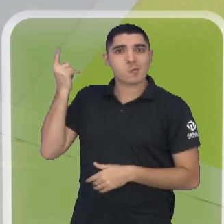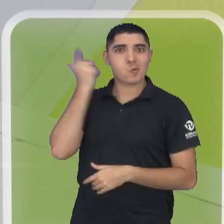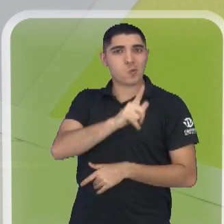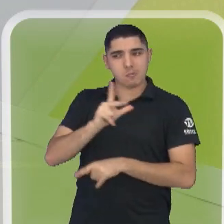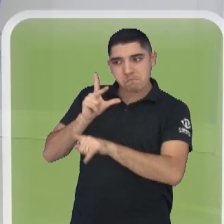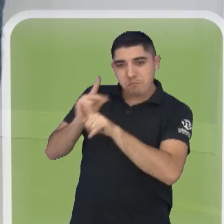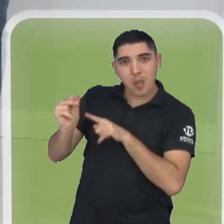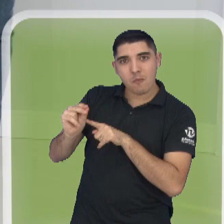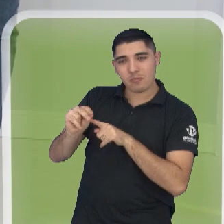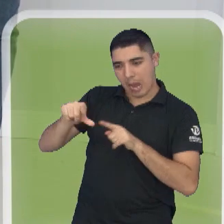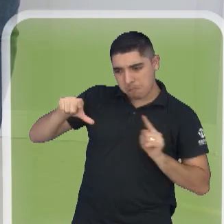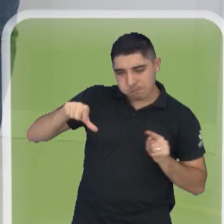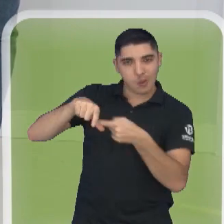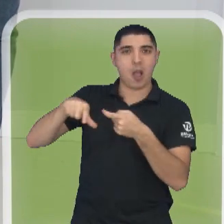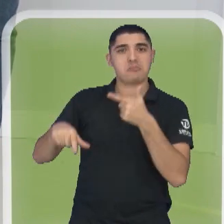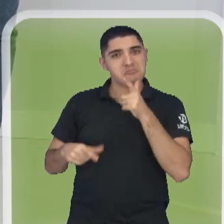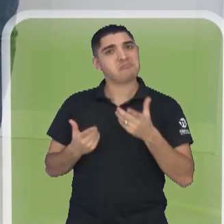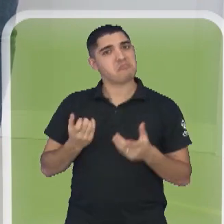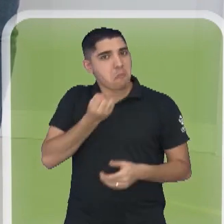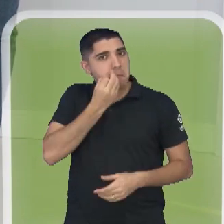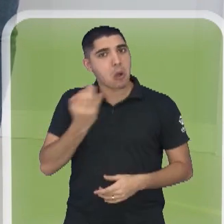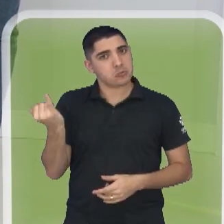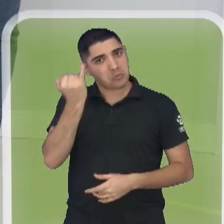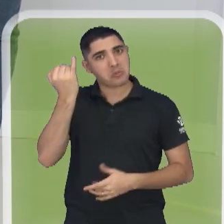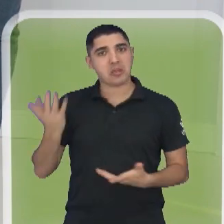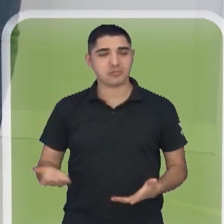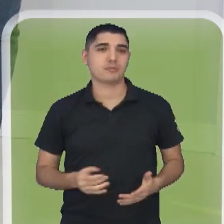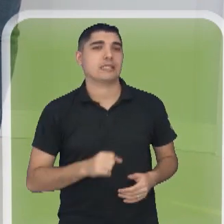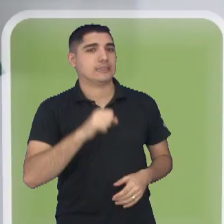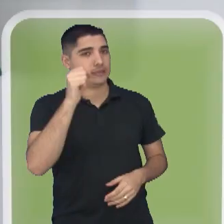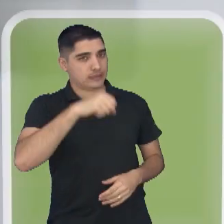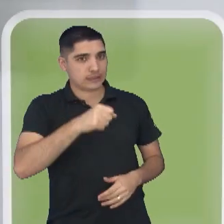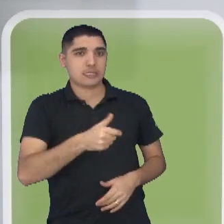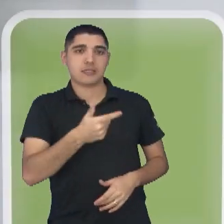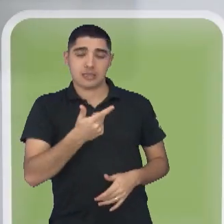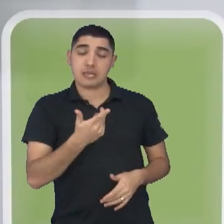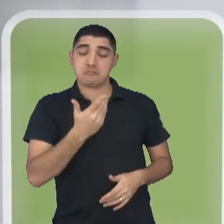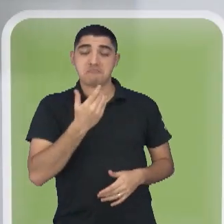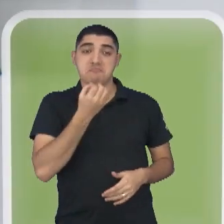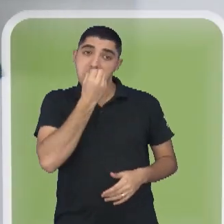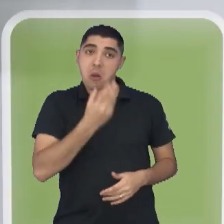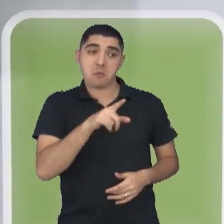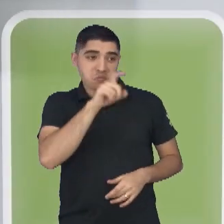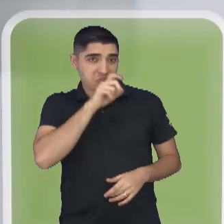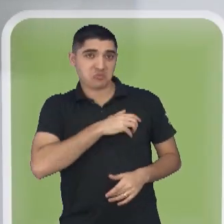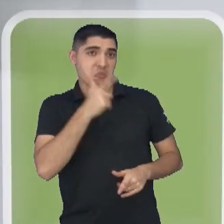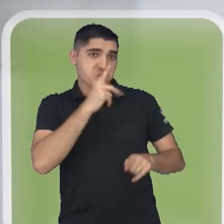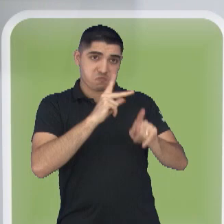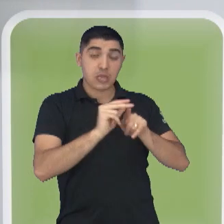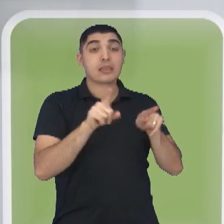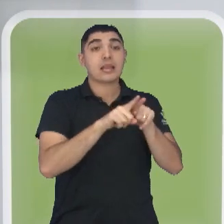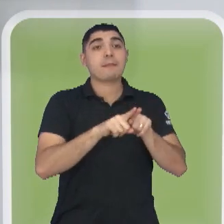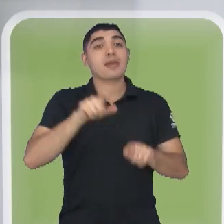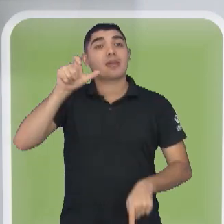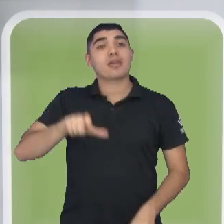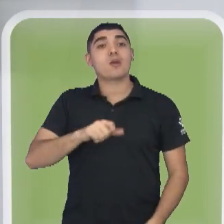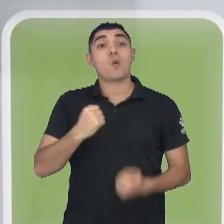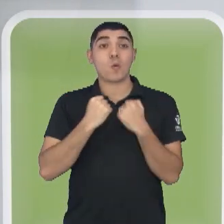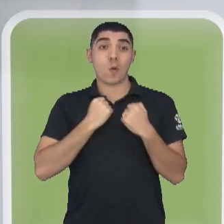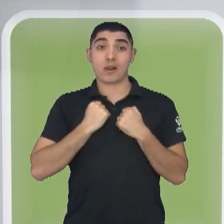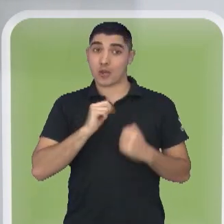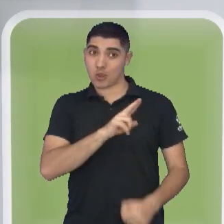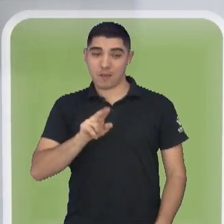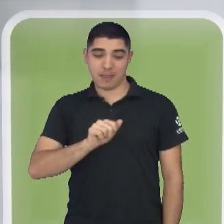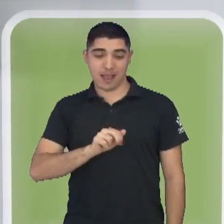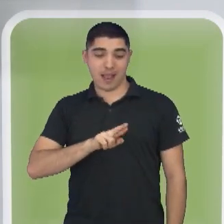Grande resultado para o São José lá em Capivari, não? Mais um grande resultado do São José. A gente pode colocar esse resultado também muito na conta do Ariel, né, que salvou o São José no